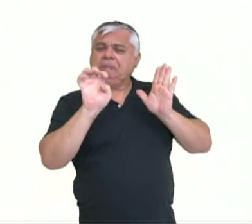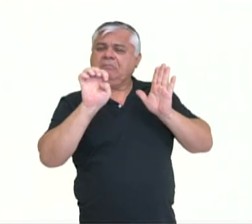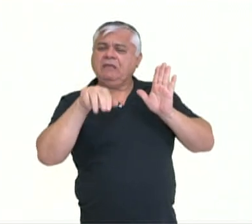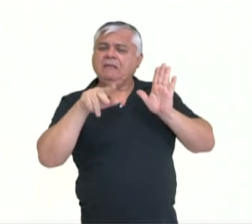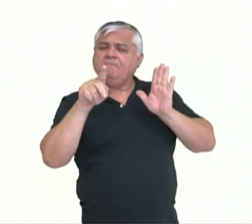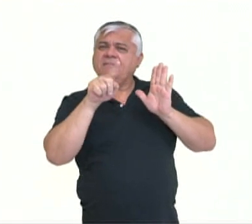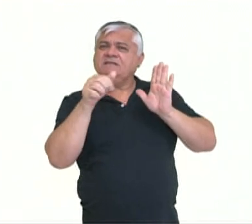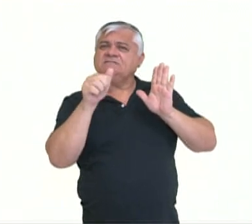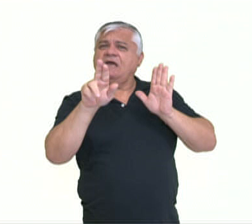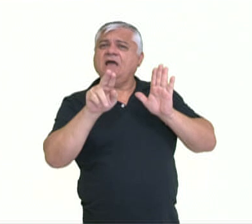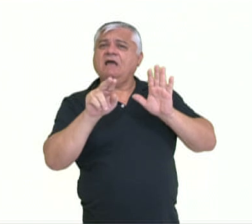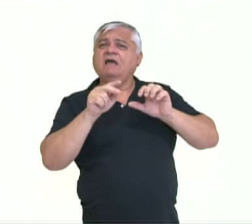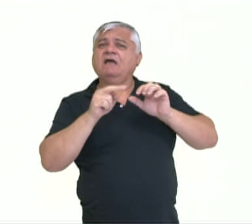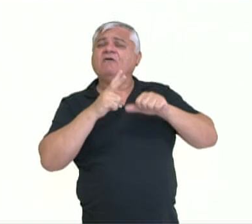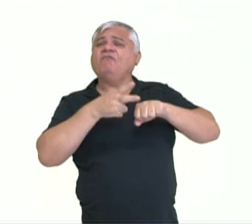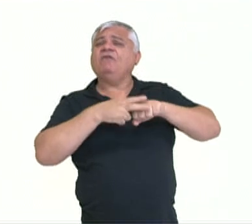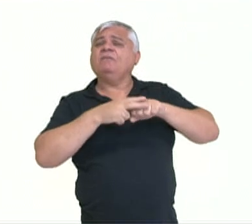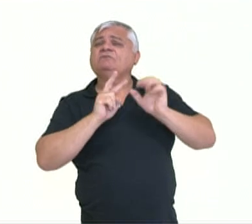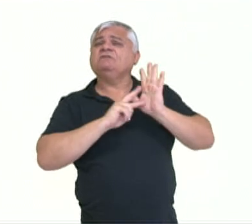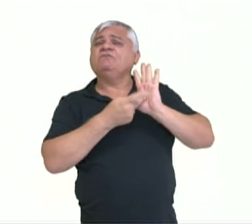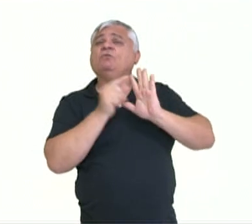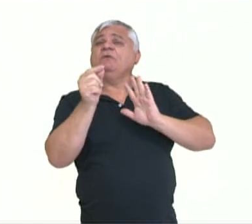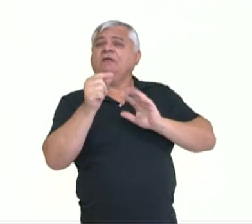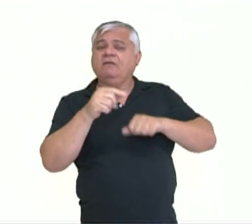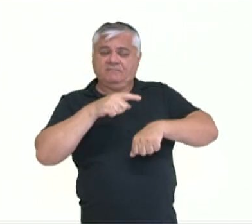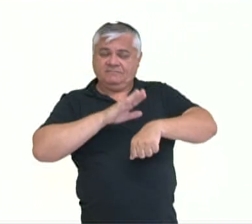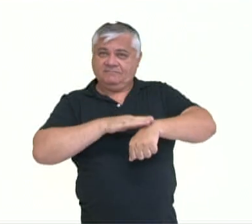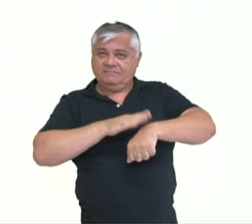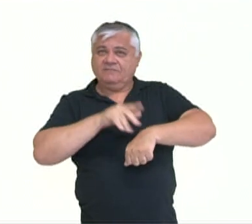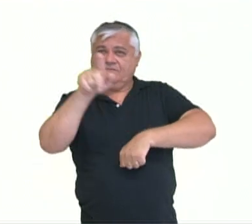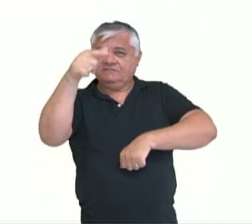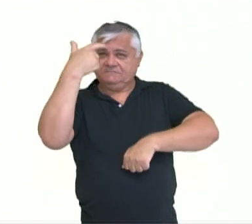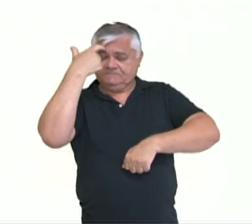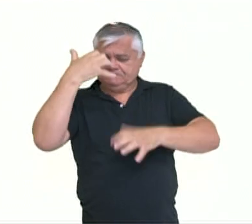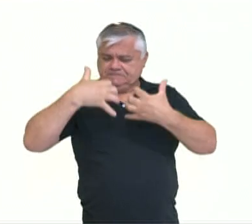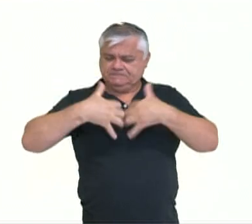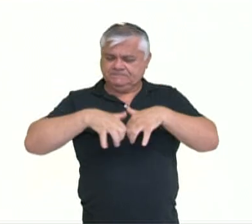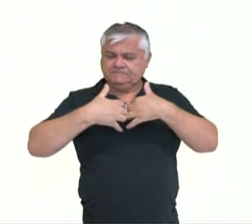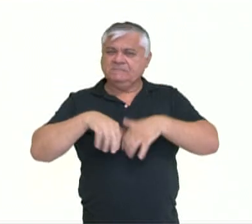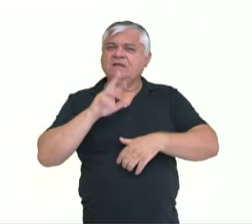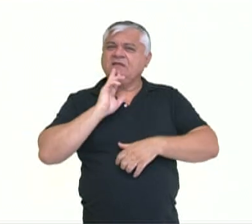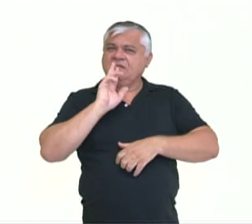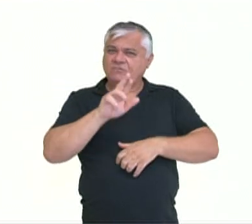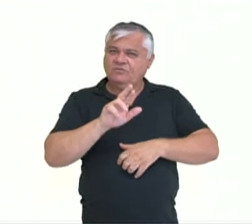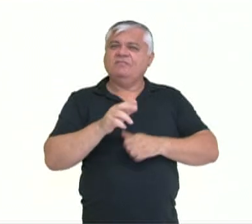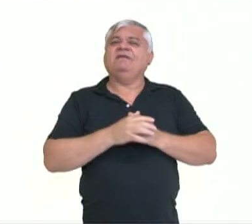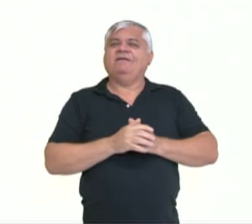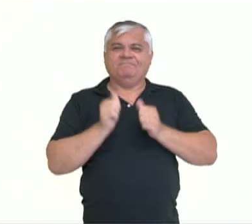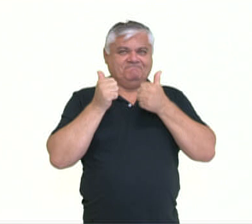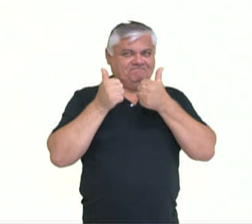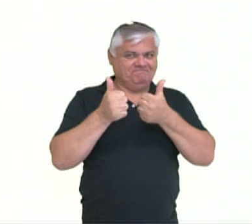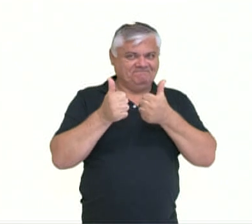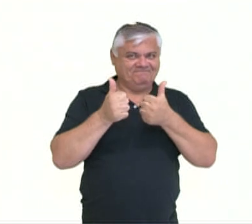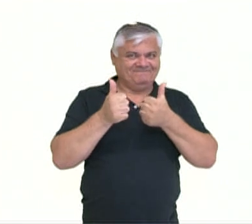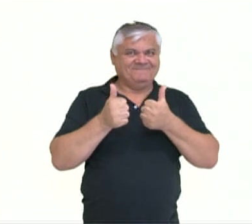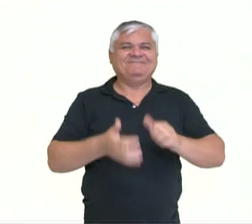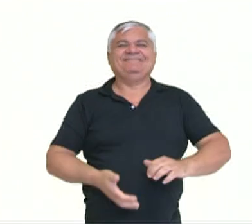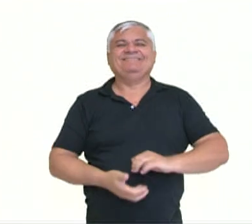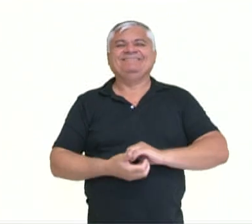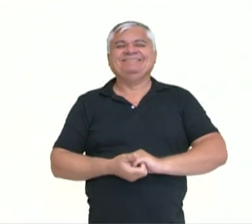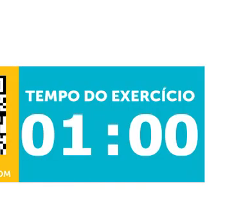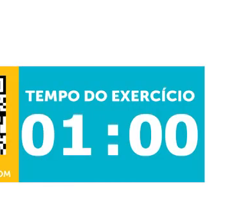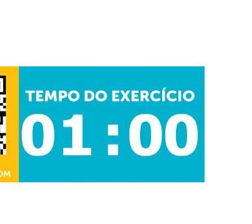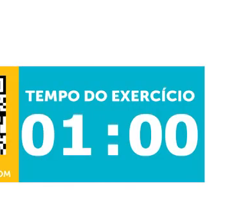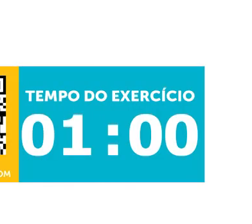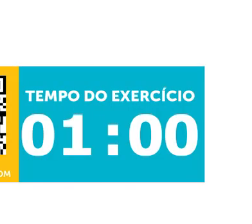el texto? Eu vou dar um instantinho para você pensar, responder e logo nós voltamos para corrigir, bien?